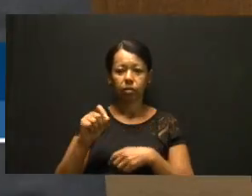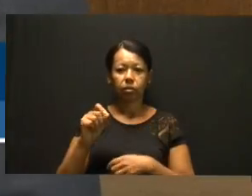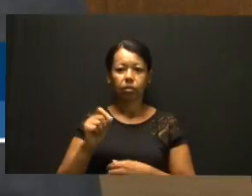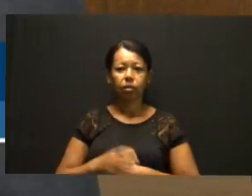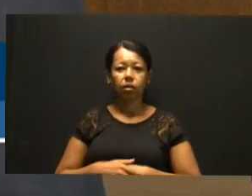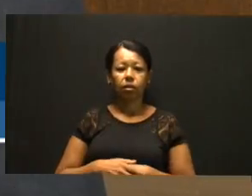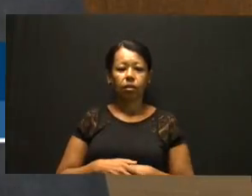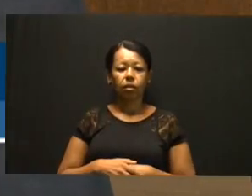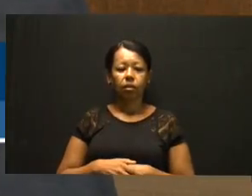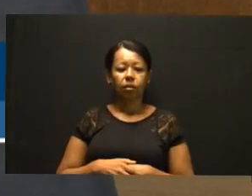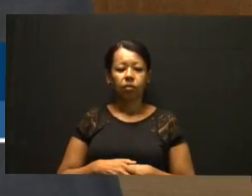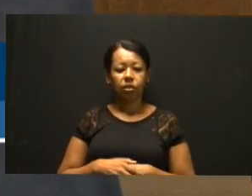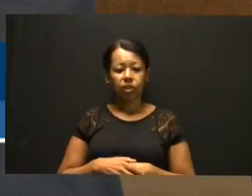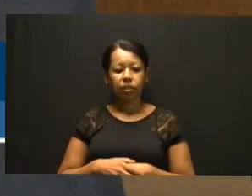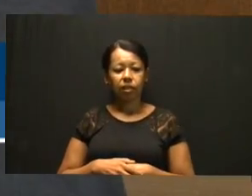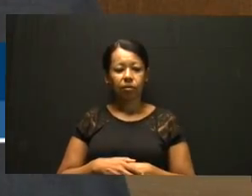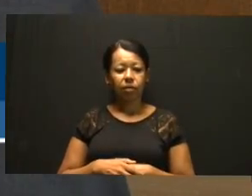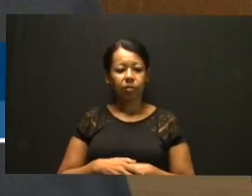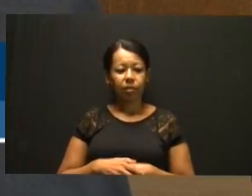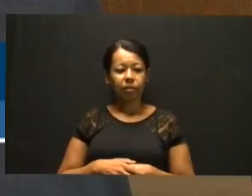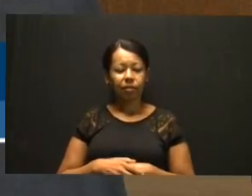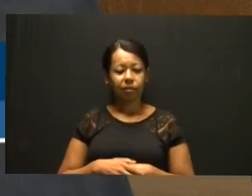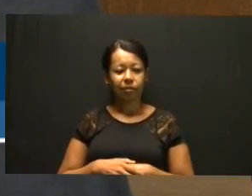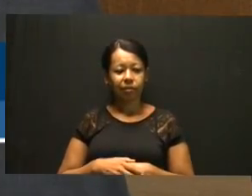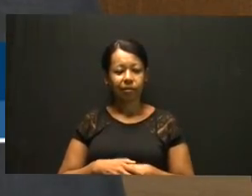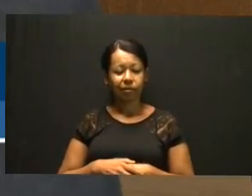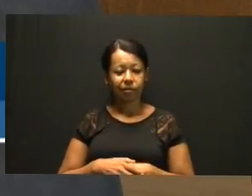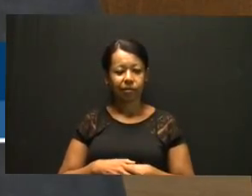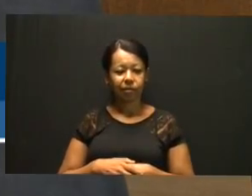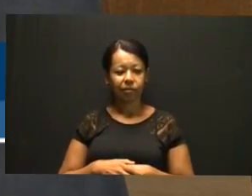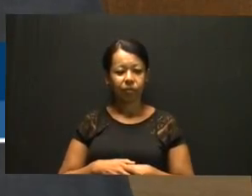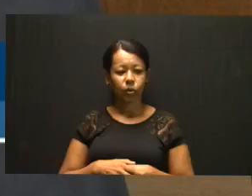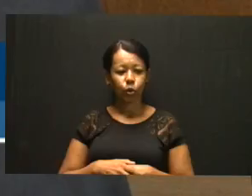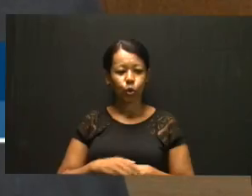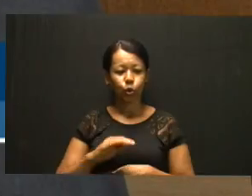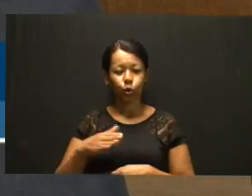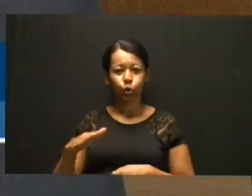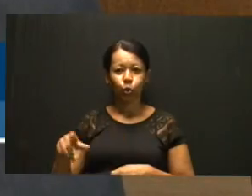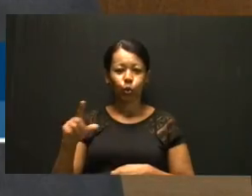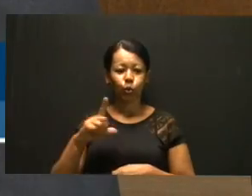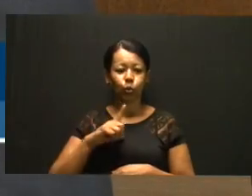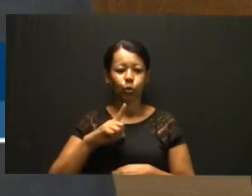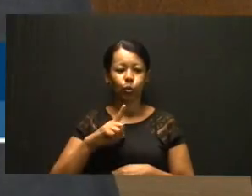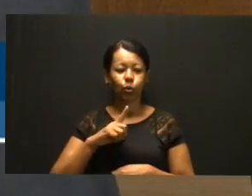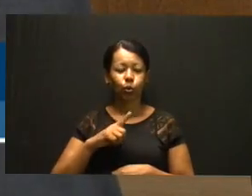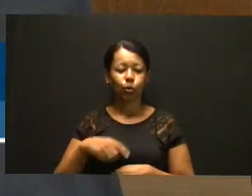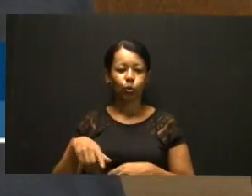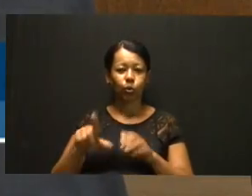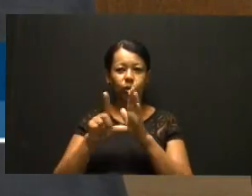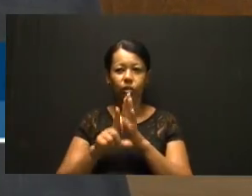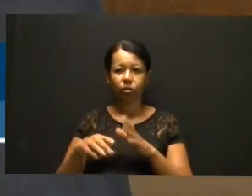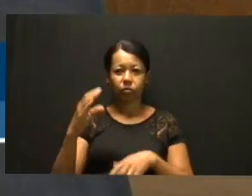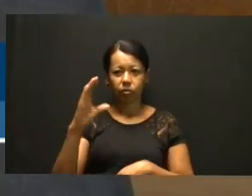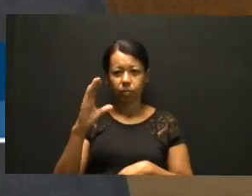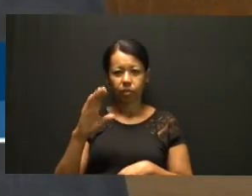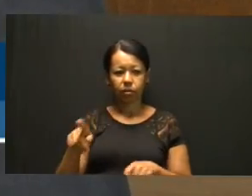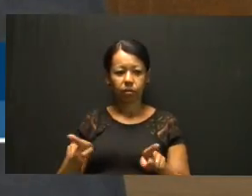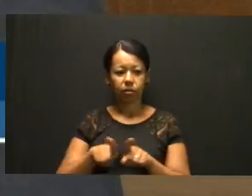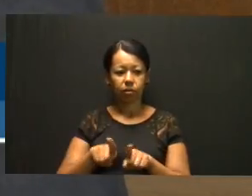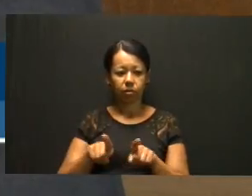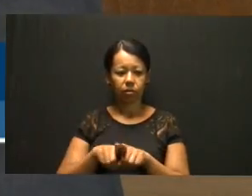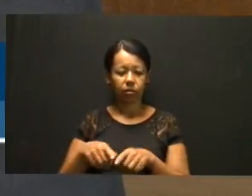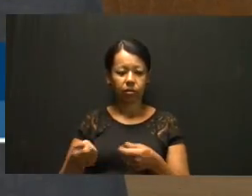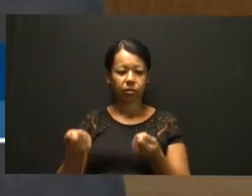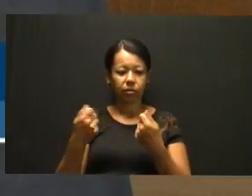Santos. Não sou contrário que Santos receba os investimentos, muito pelo contrário, somos cidades irmãs. Mas o legislativo cubatense, ele permanece